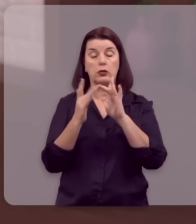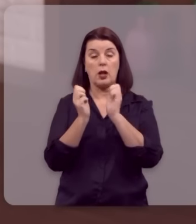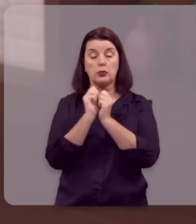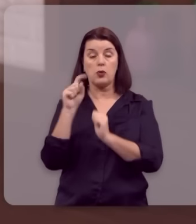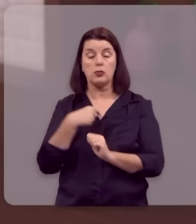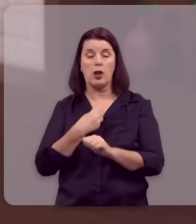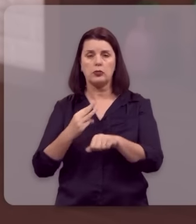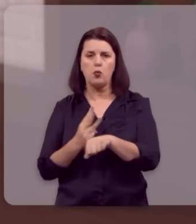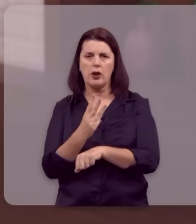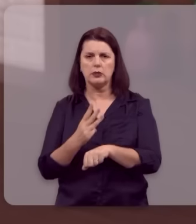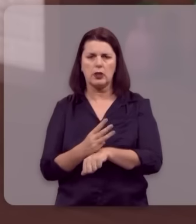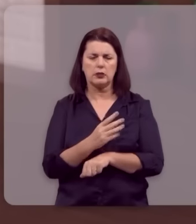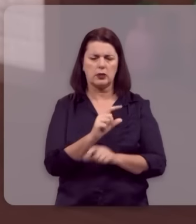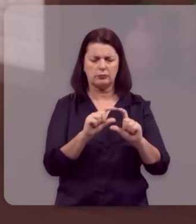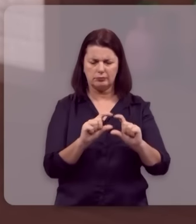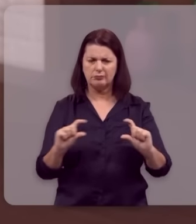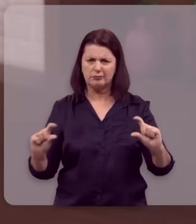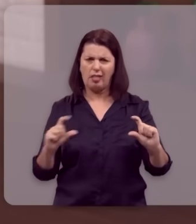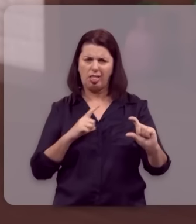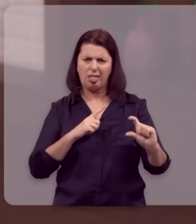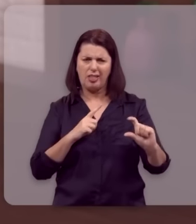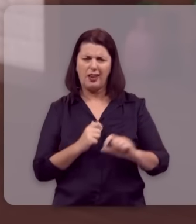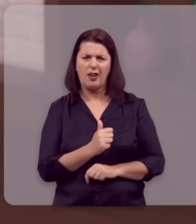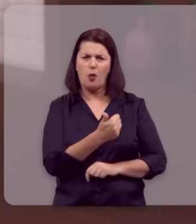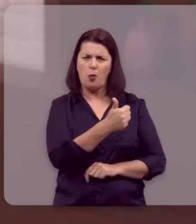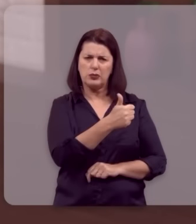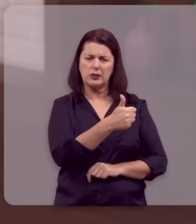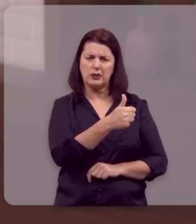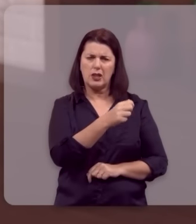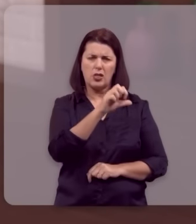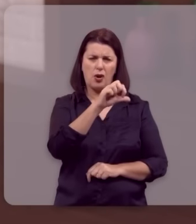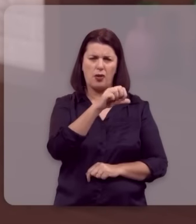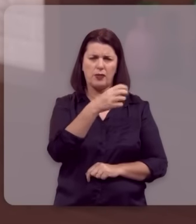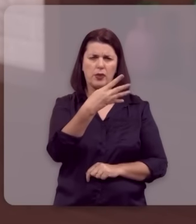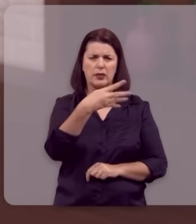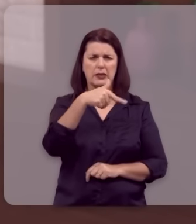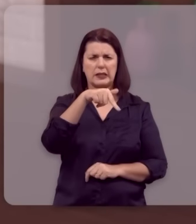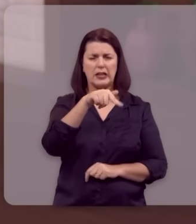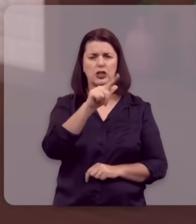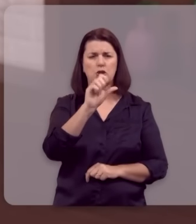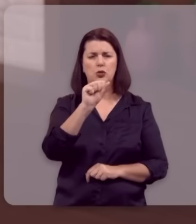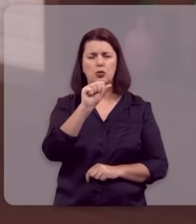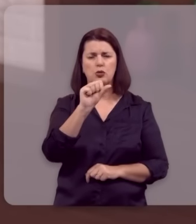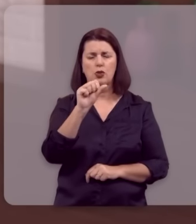conosco pelo nosso WhatsApp. O telefone está aparecendo aí na tela, o código diário é